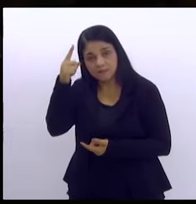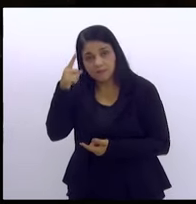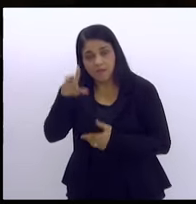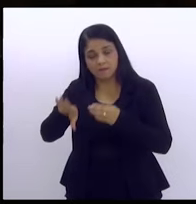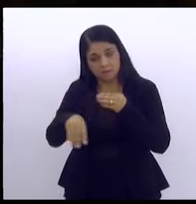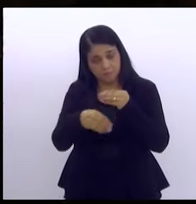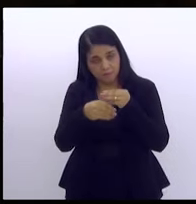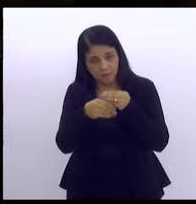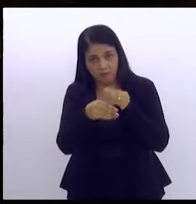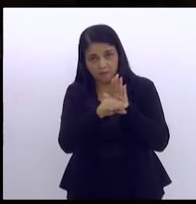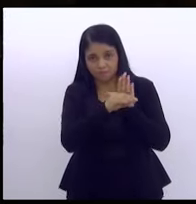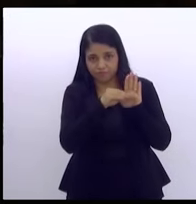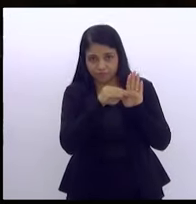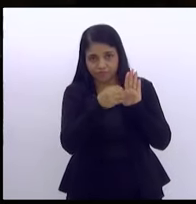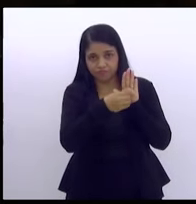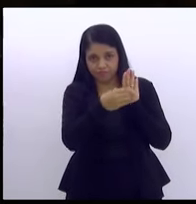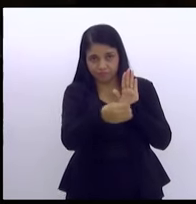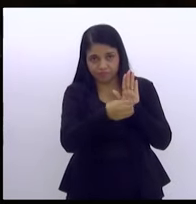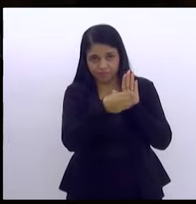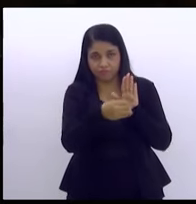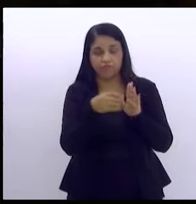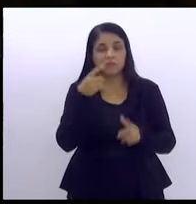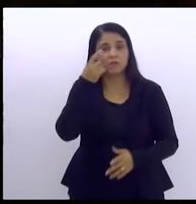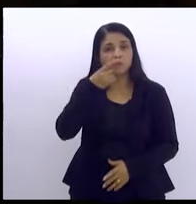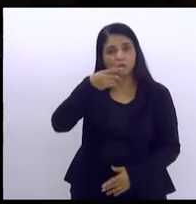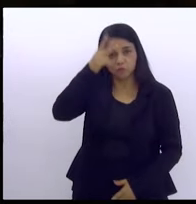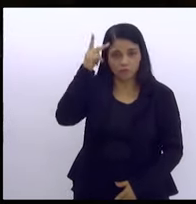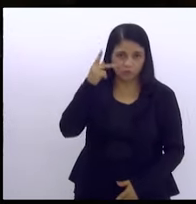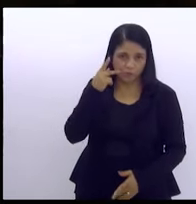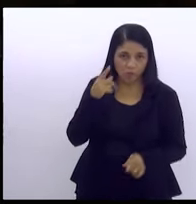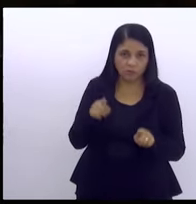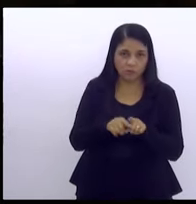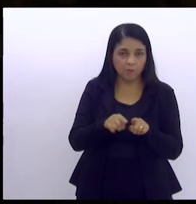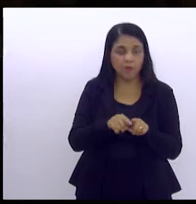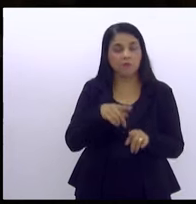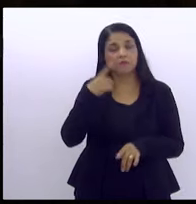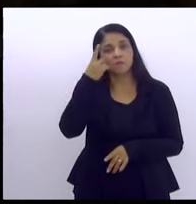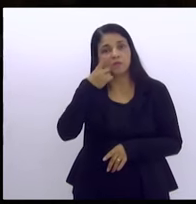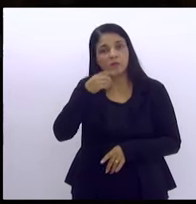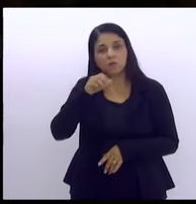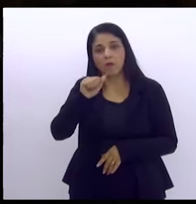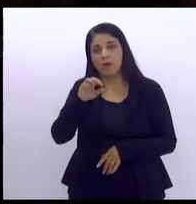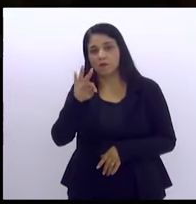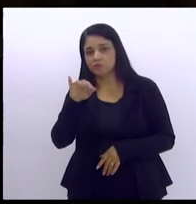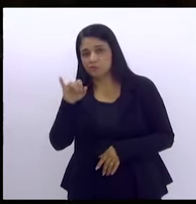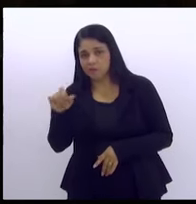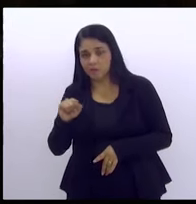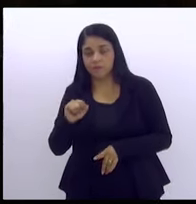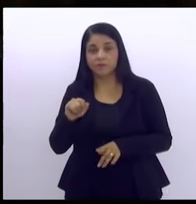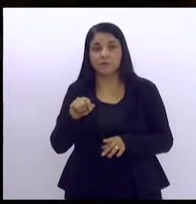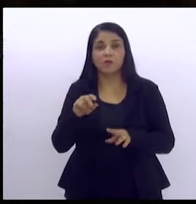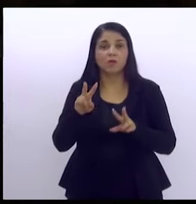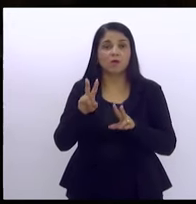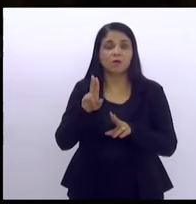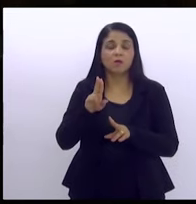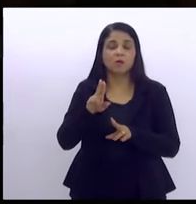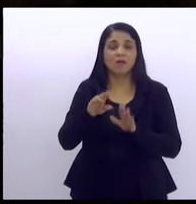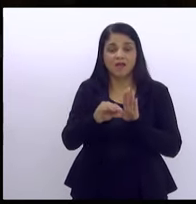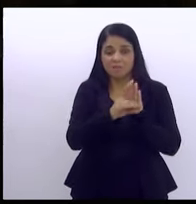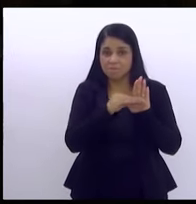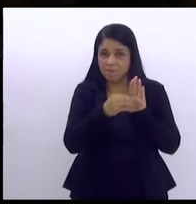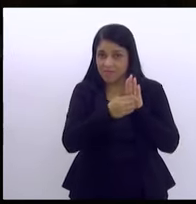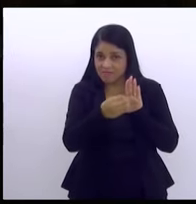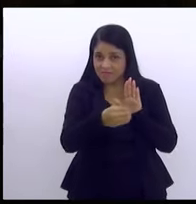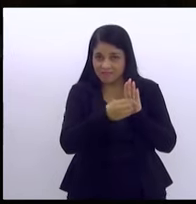emendadas através tanto do deputado Luiz Paulo quanto do deputado Átila Nunes, porque a nomenclatura, a ementa em si,